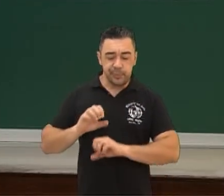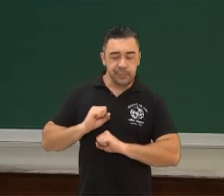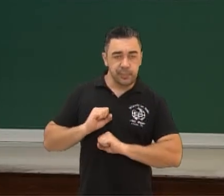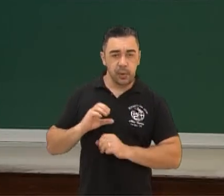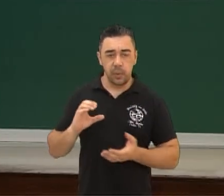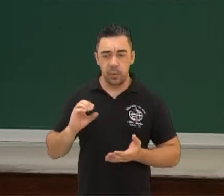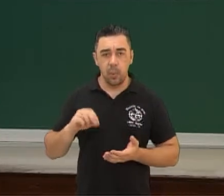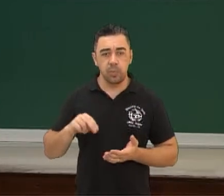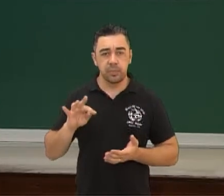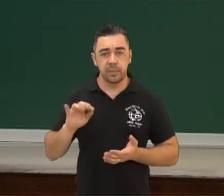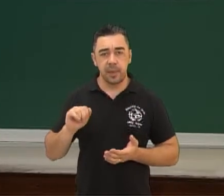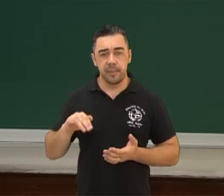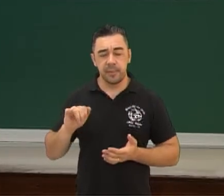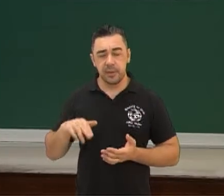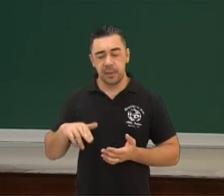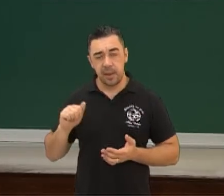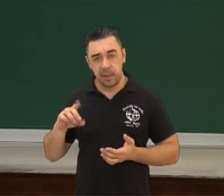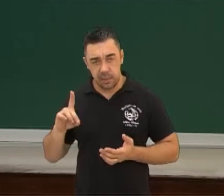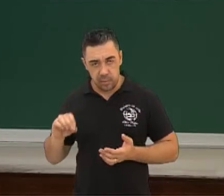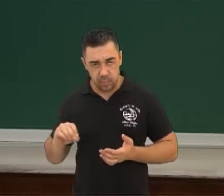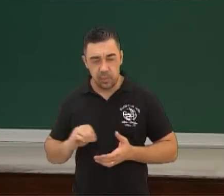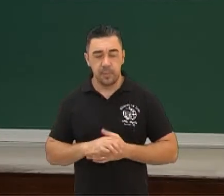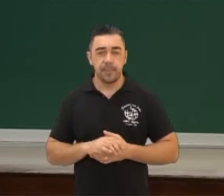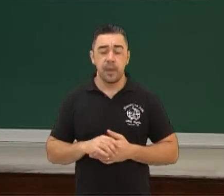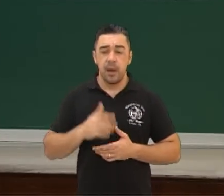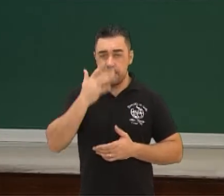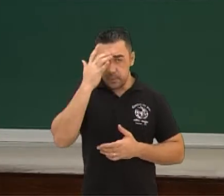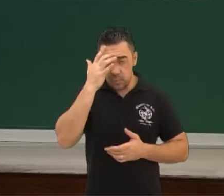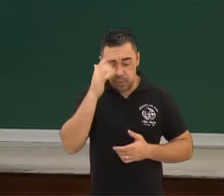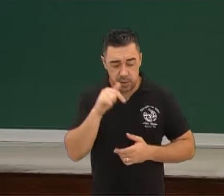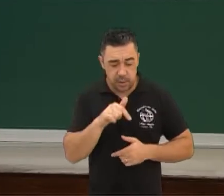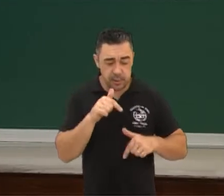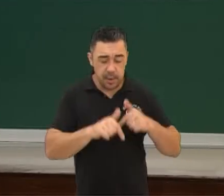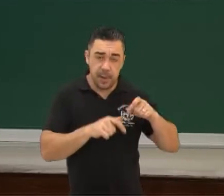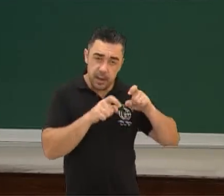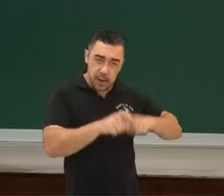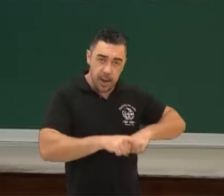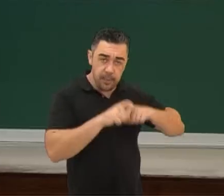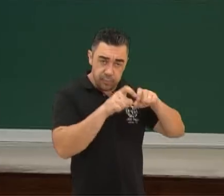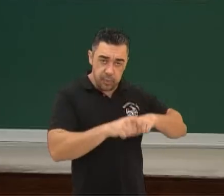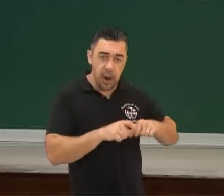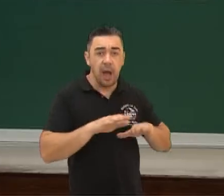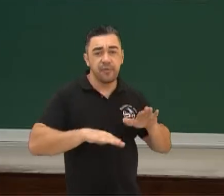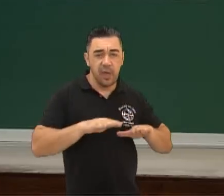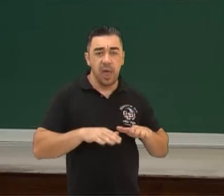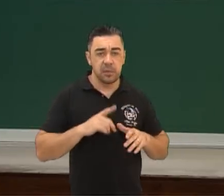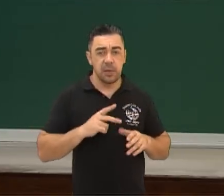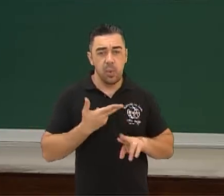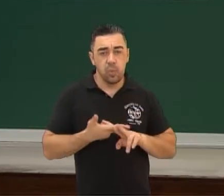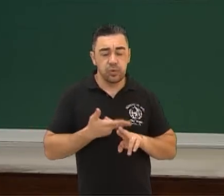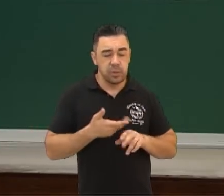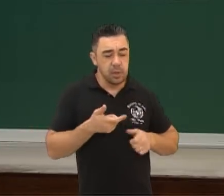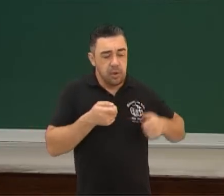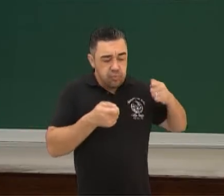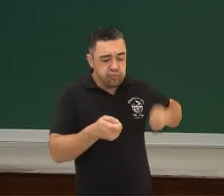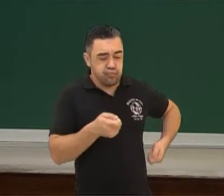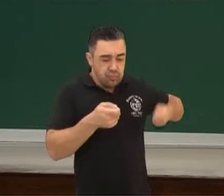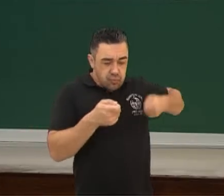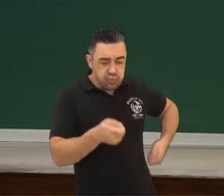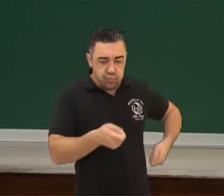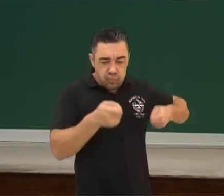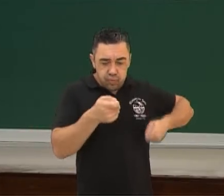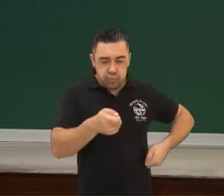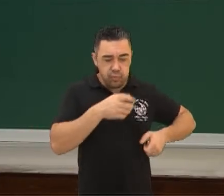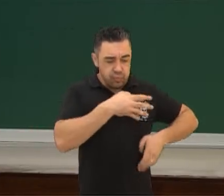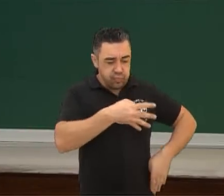que utiliza também, né, faz ali, passa o agrotóxico, ele também pode ter problemas de saúde gerado